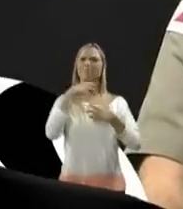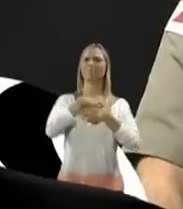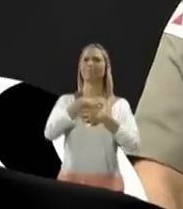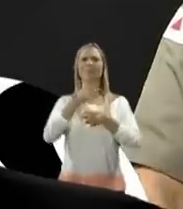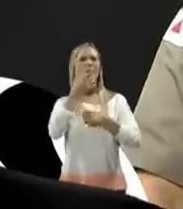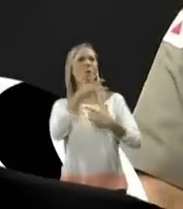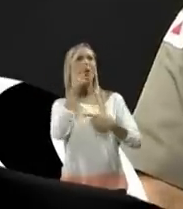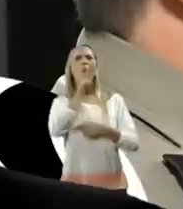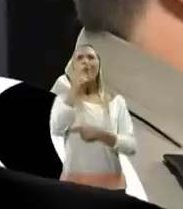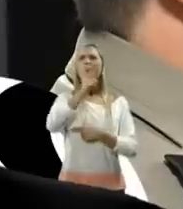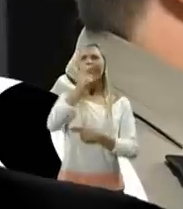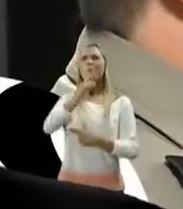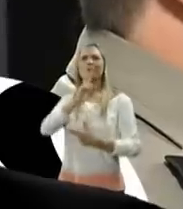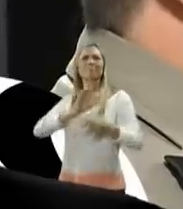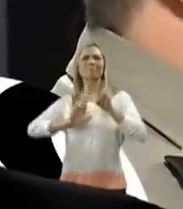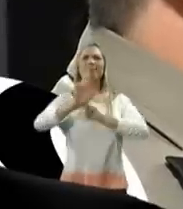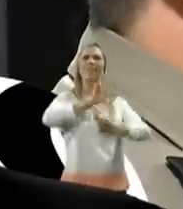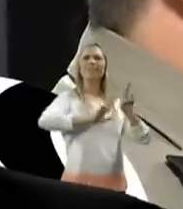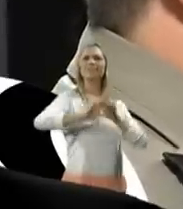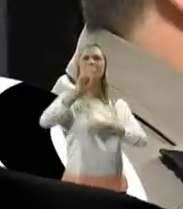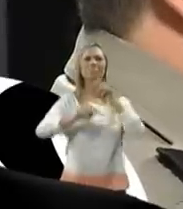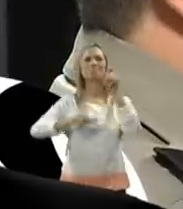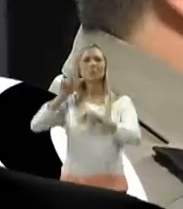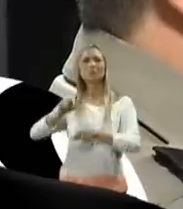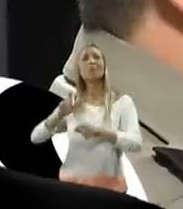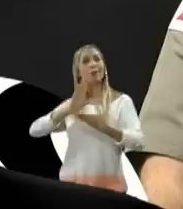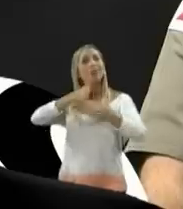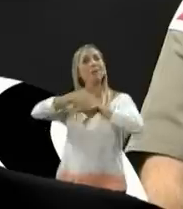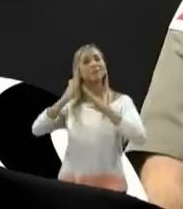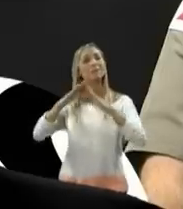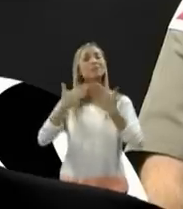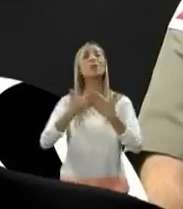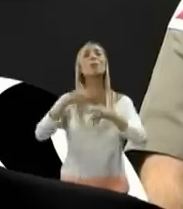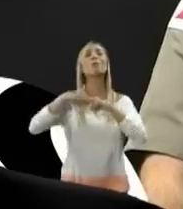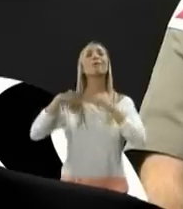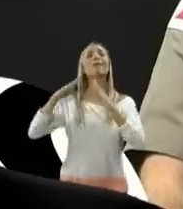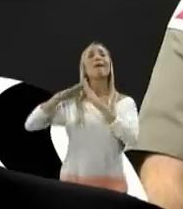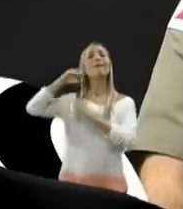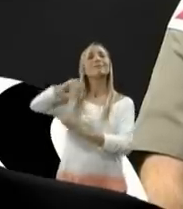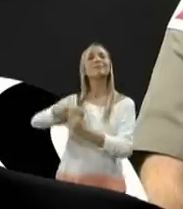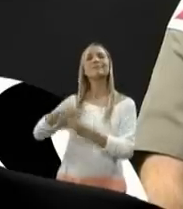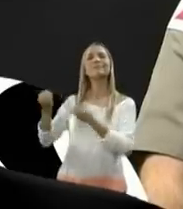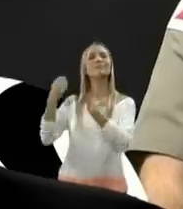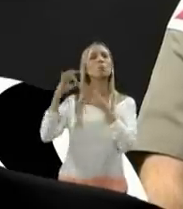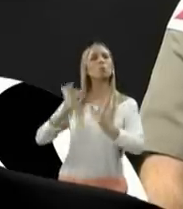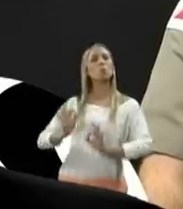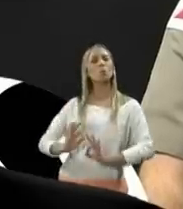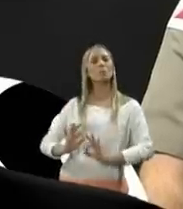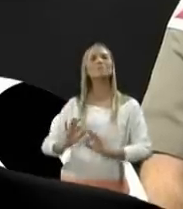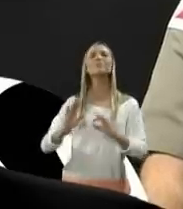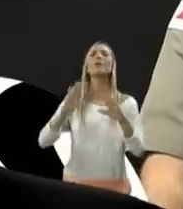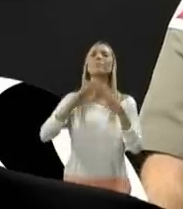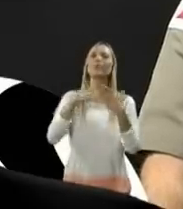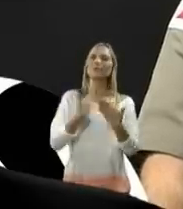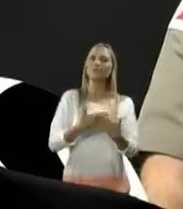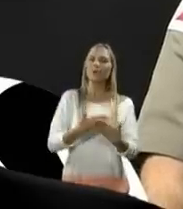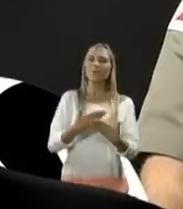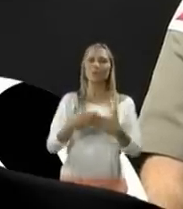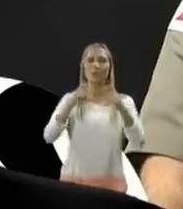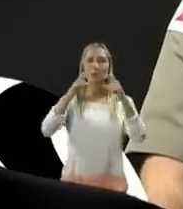socialmente com os preceitos mínimos de comportamento social. Então, a escola, que seria um